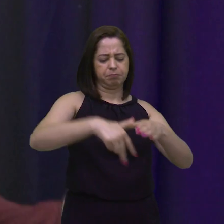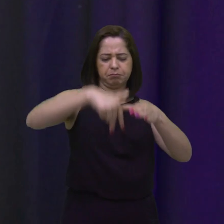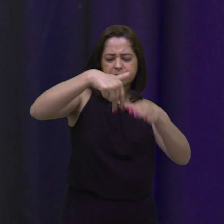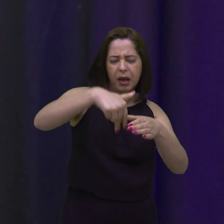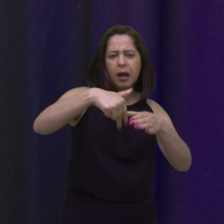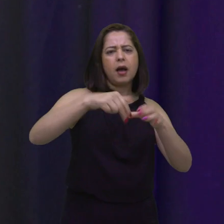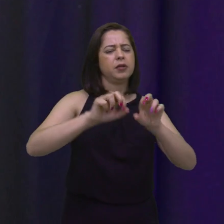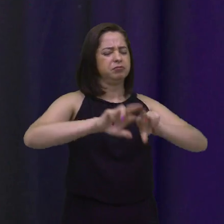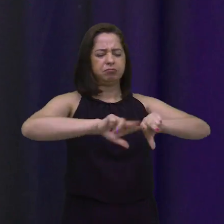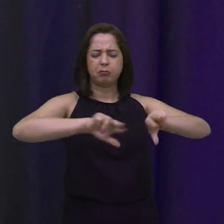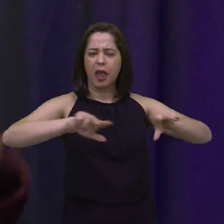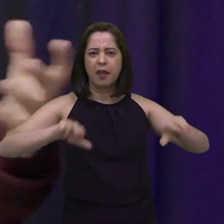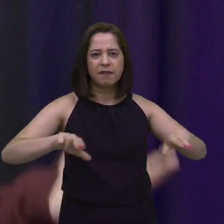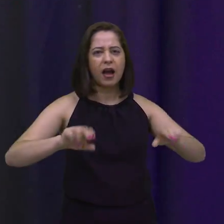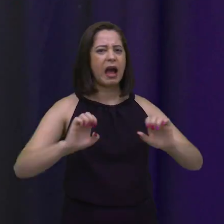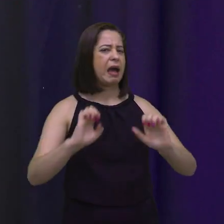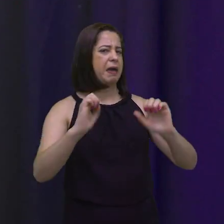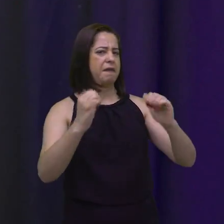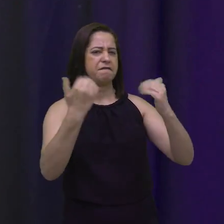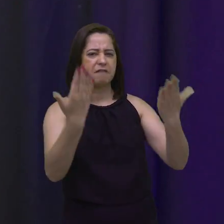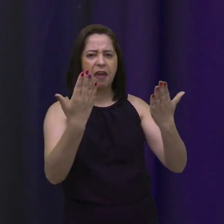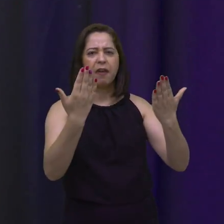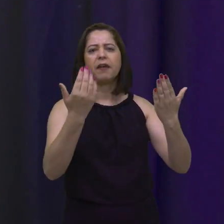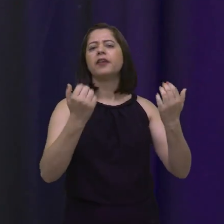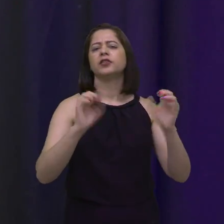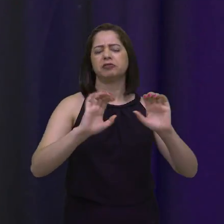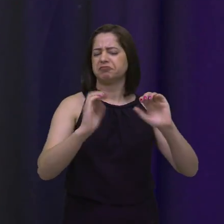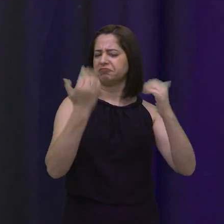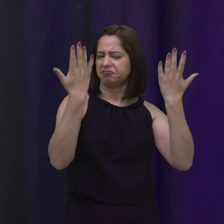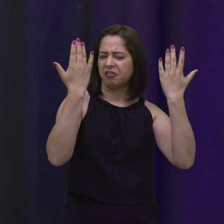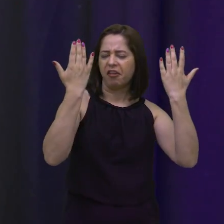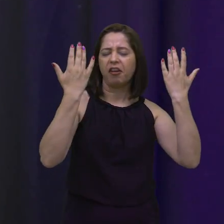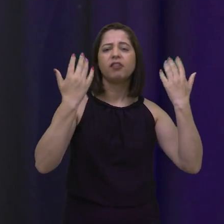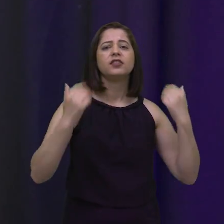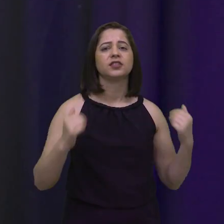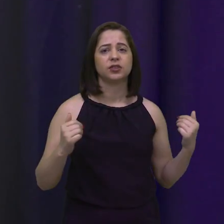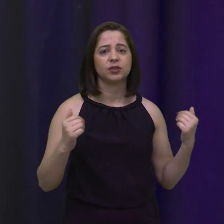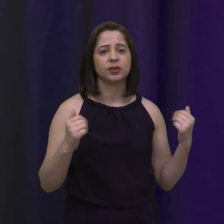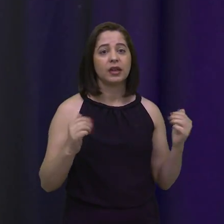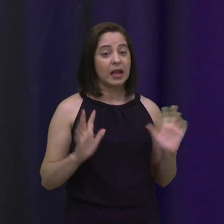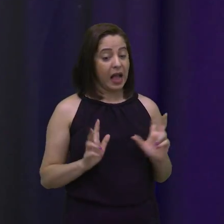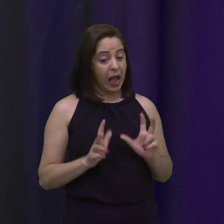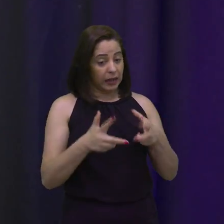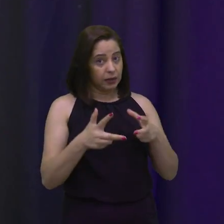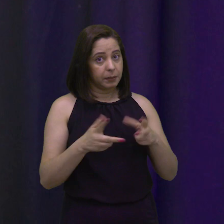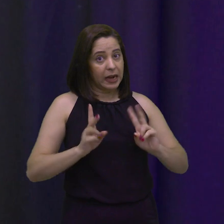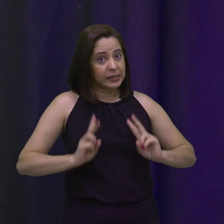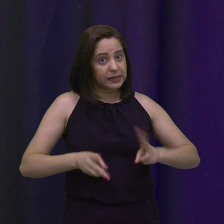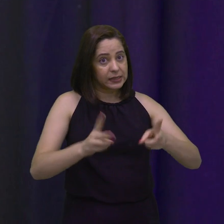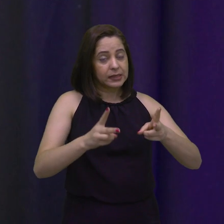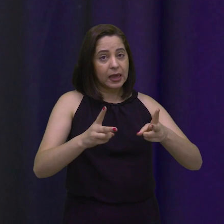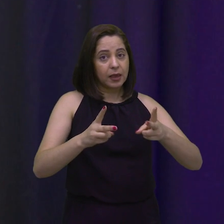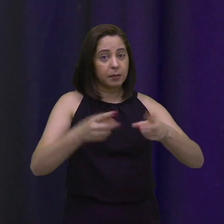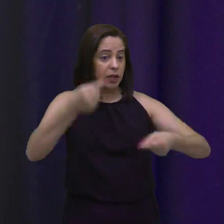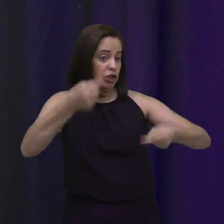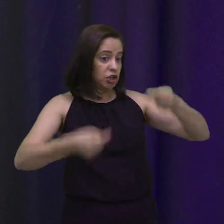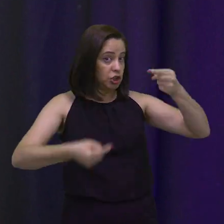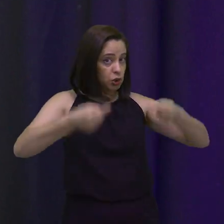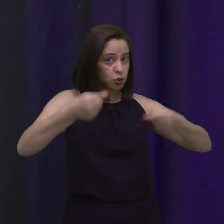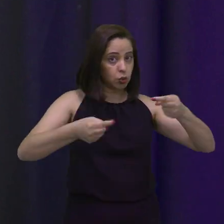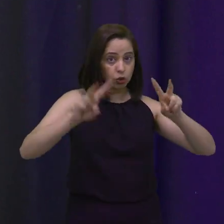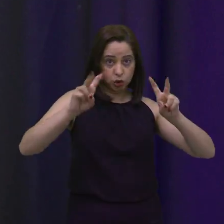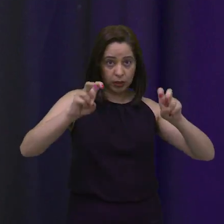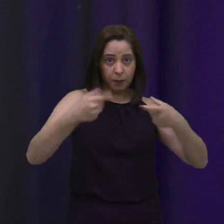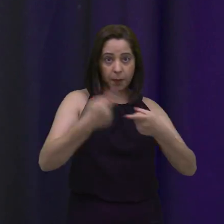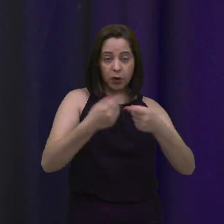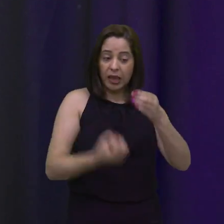de comissão e outros eventos da cidade também, ela traz o assunto da inclusão à tona a partir de projetos